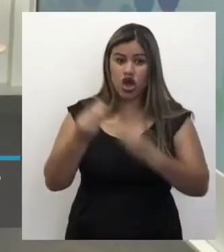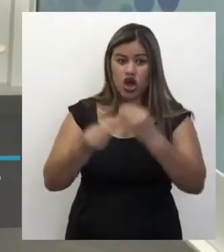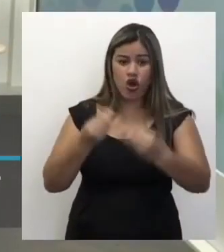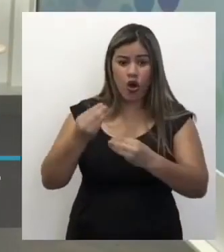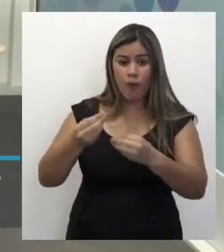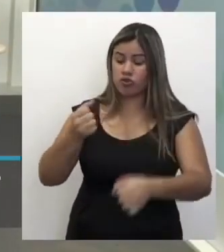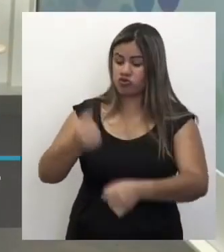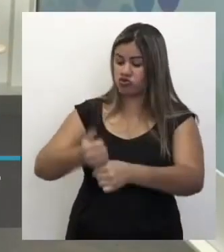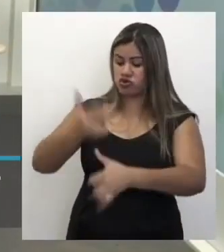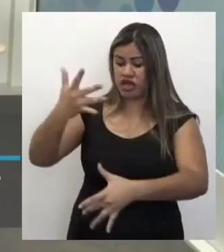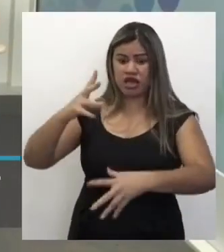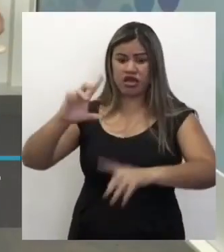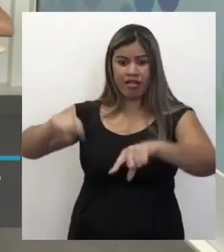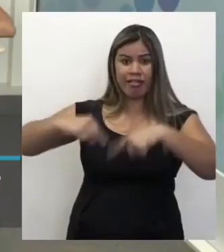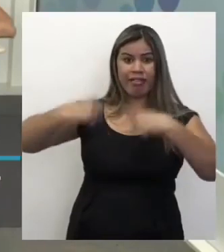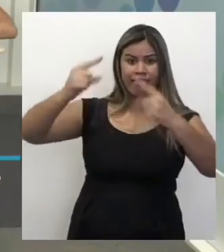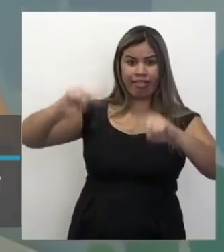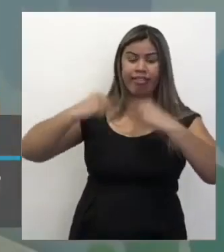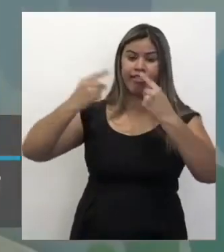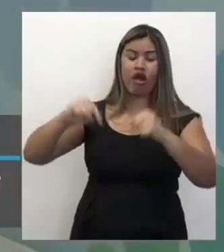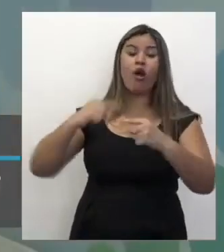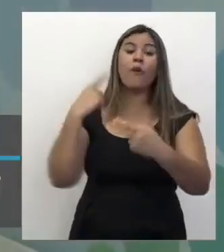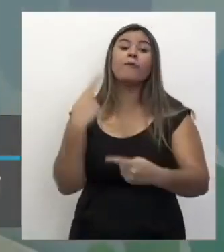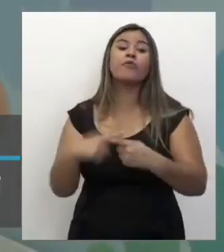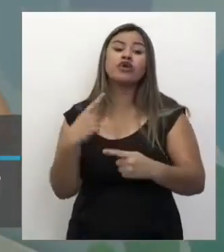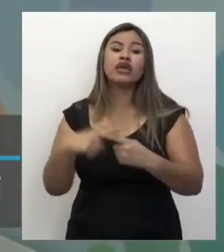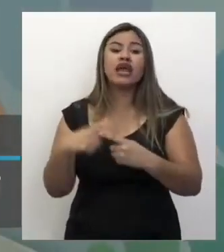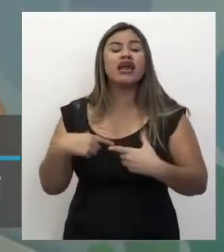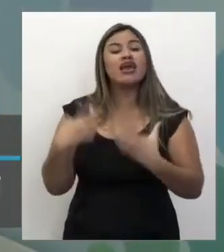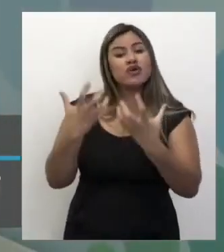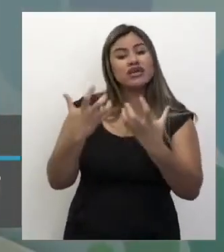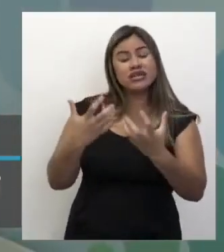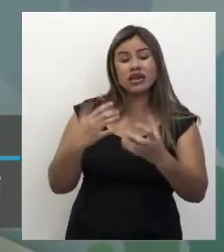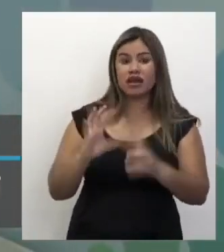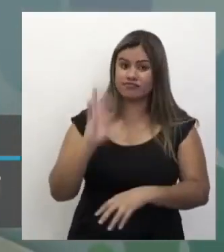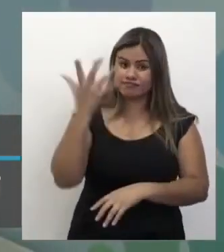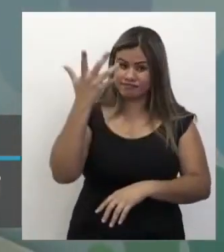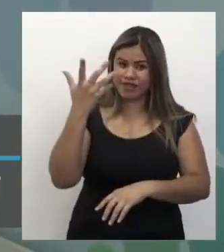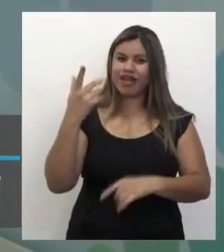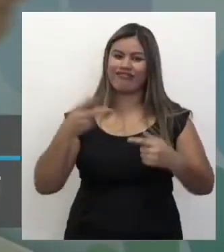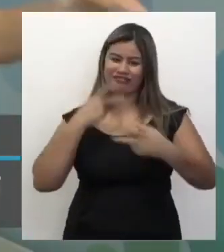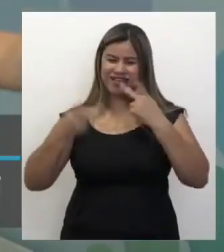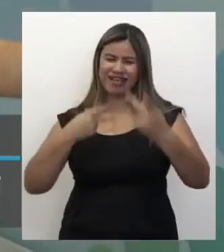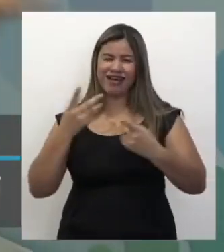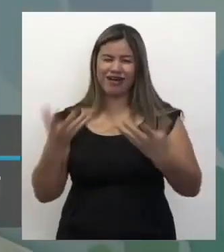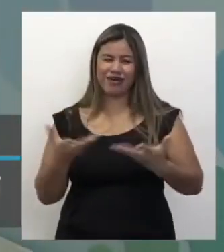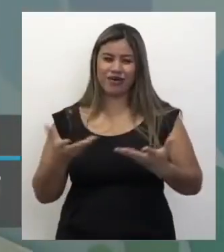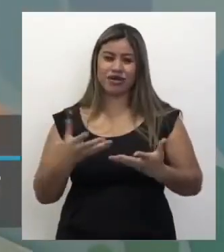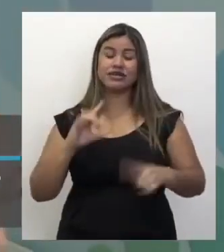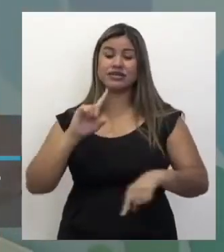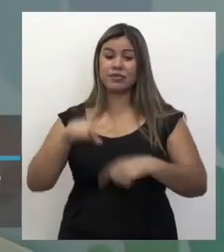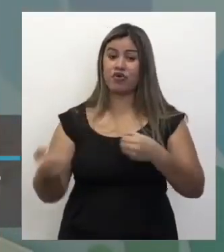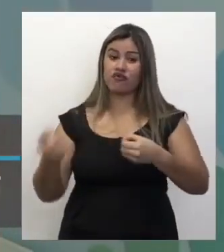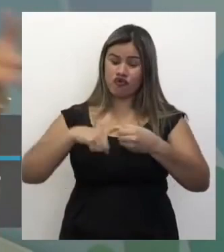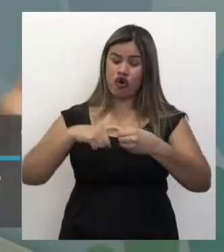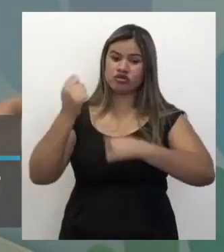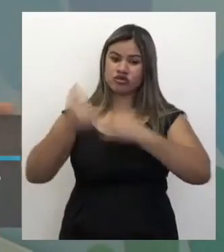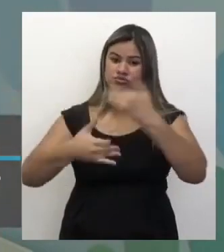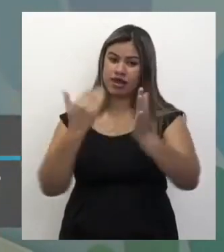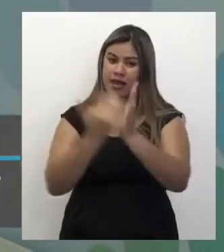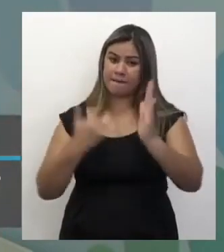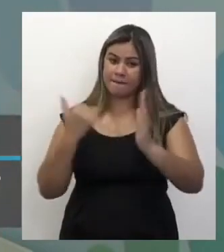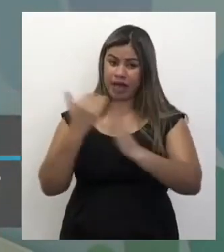fugindo. Entendi. Por quê? Porque eu queria fazer a causa e consequência que a gente vai falar agora. Mas aí amanhã eu volto para falar também do